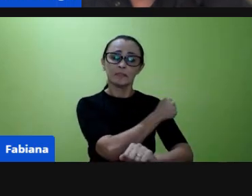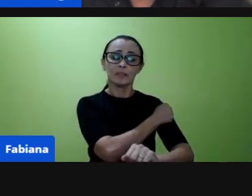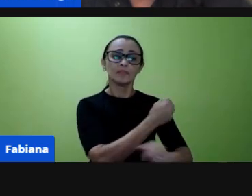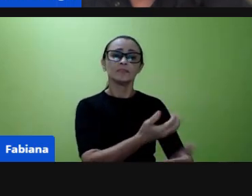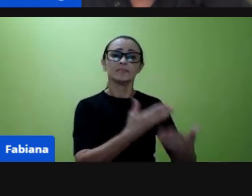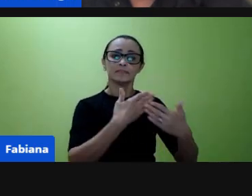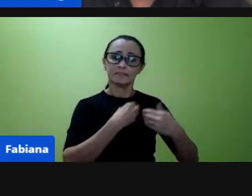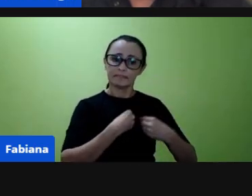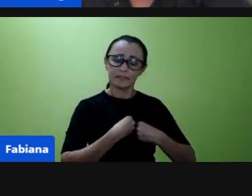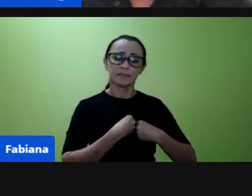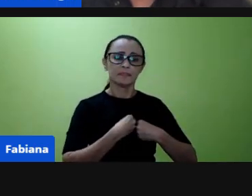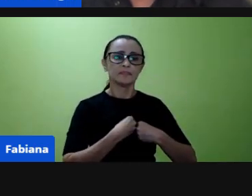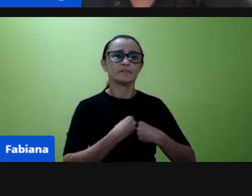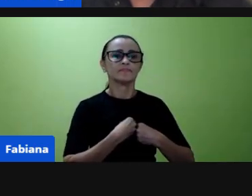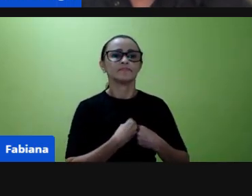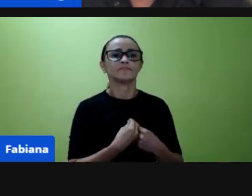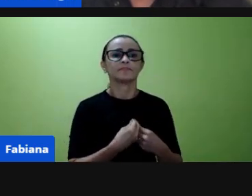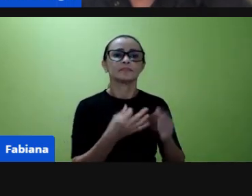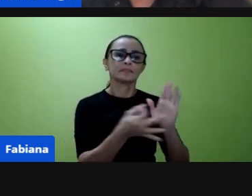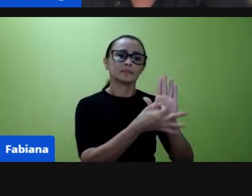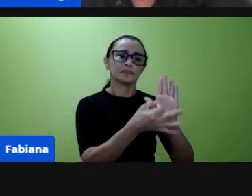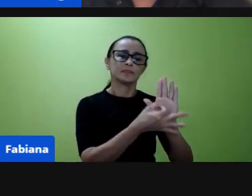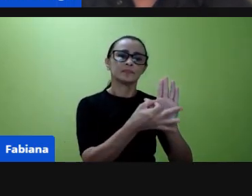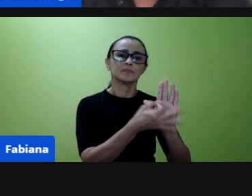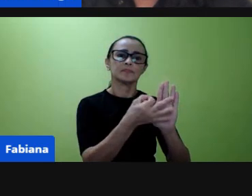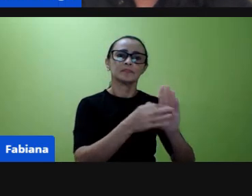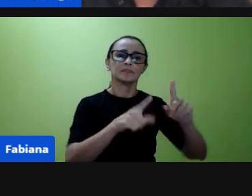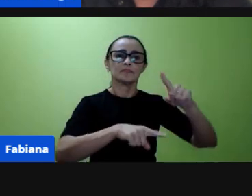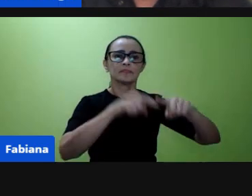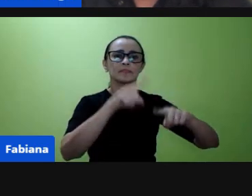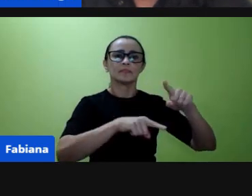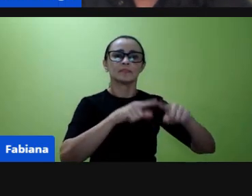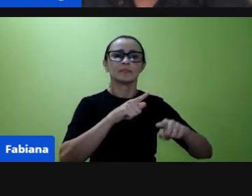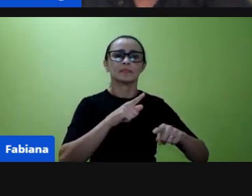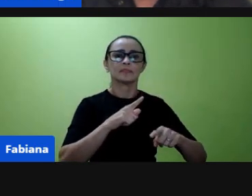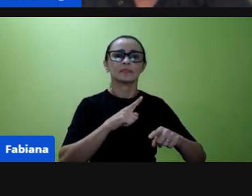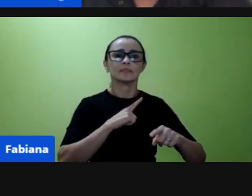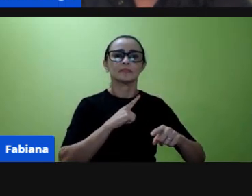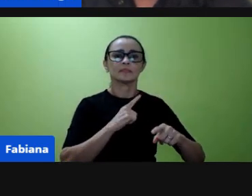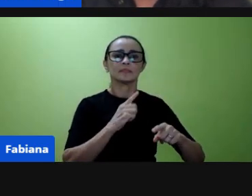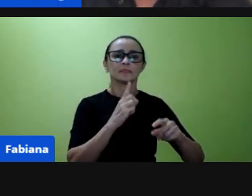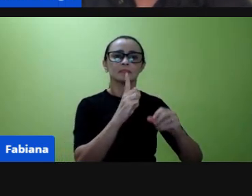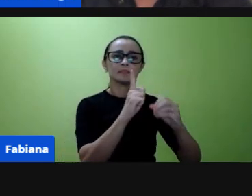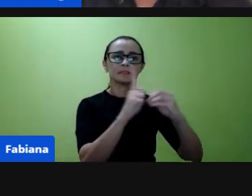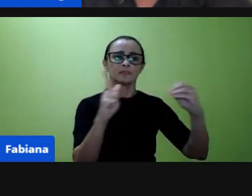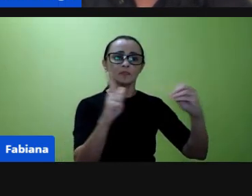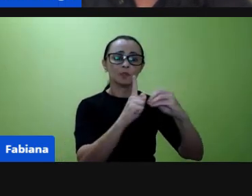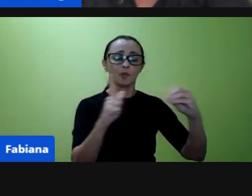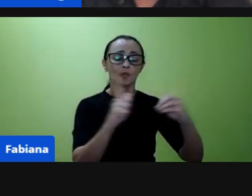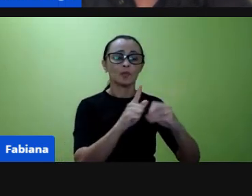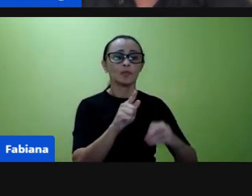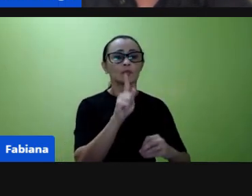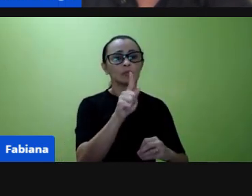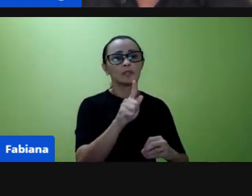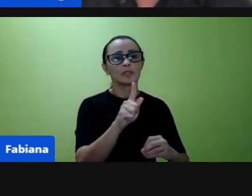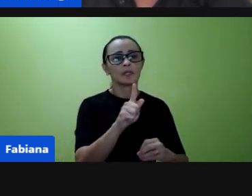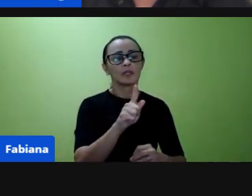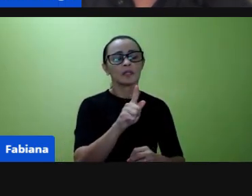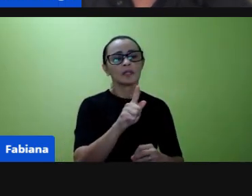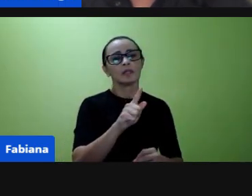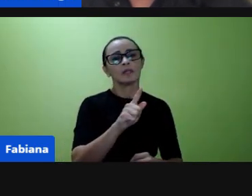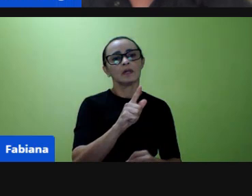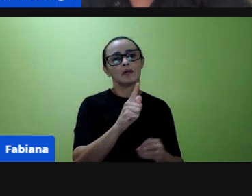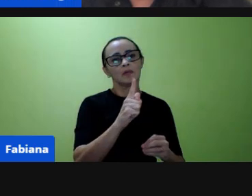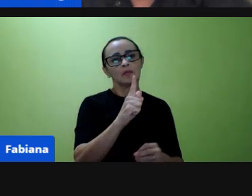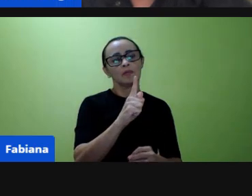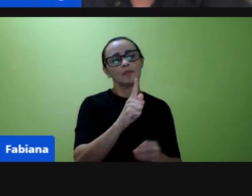ele sugeriu uma ferramenta, tem no Google, chamado Google Jamboard, que é uma espécie